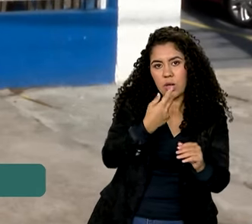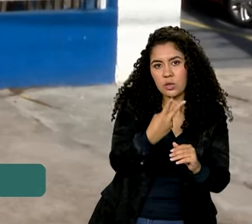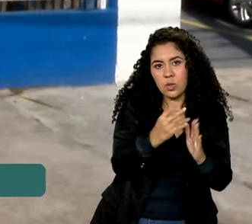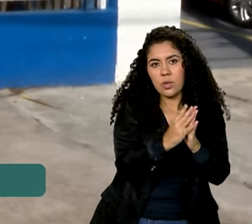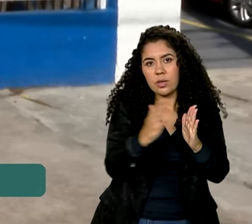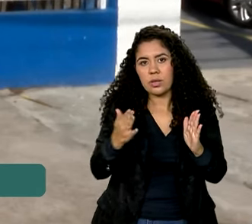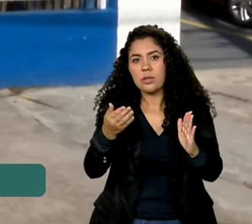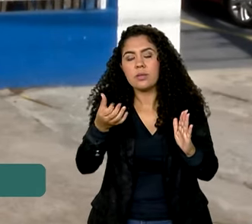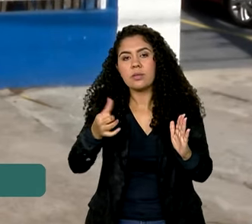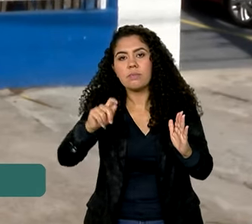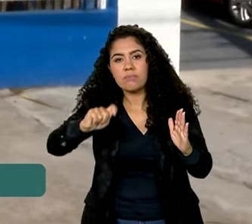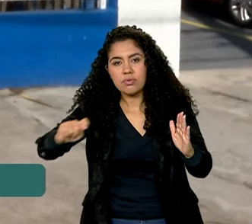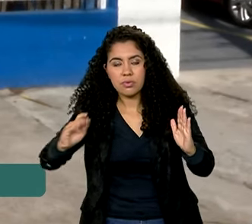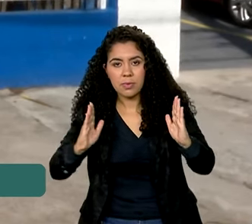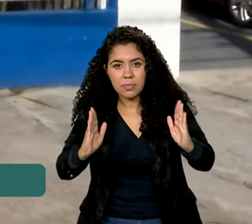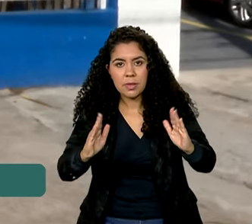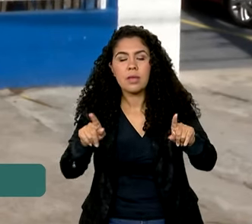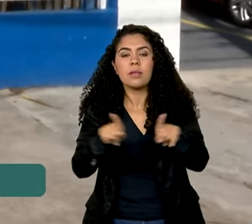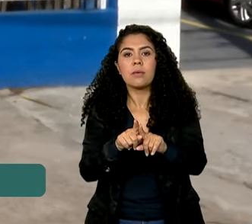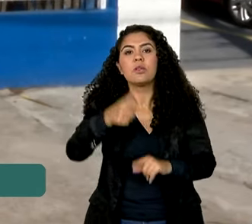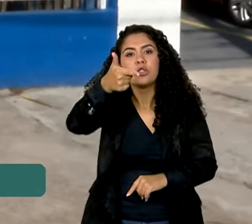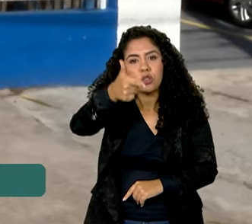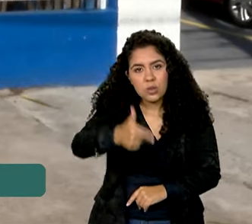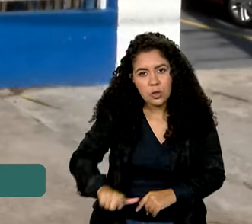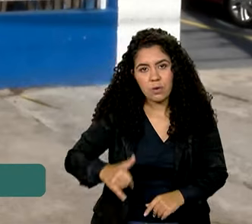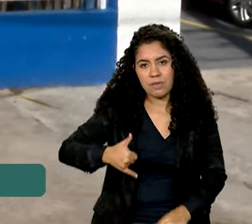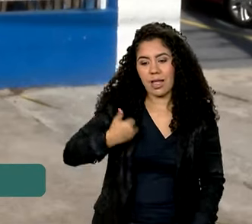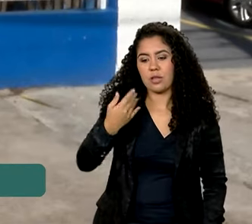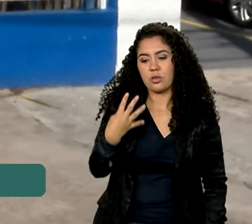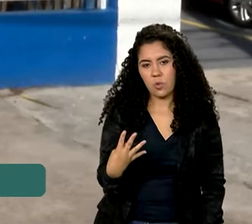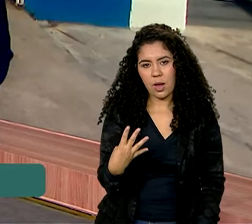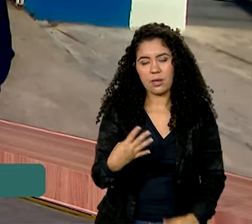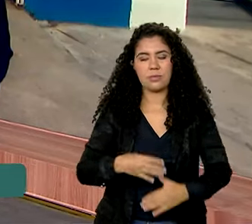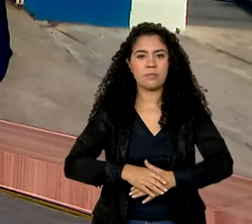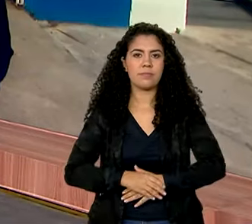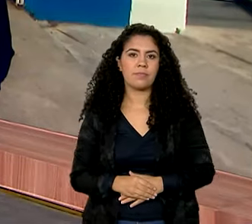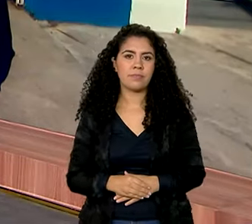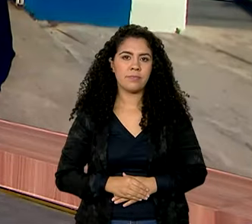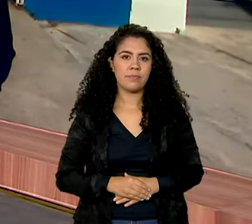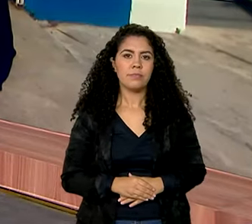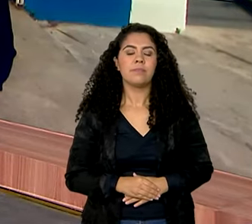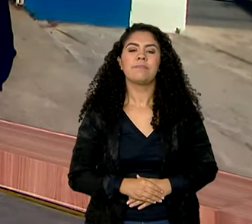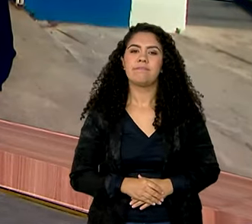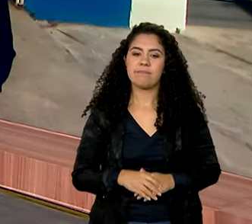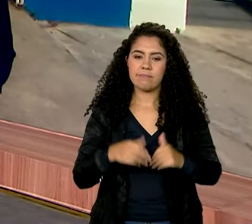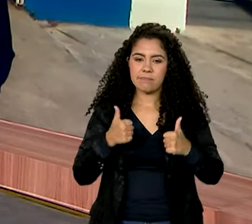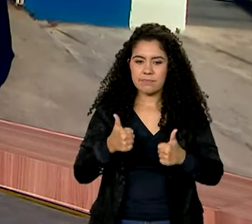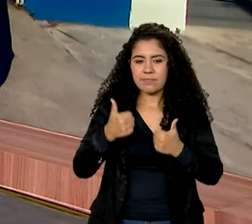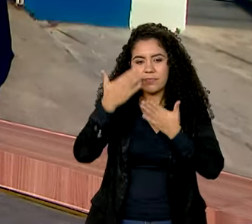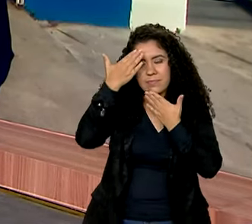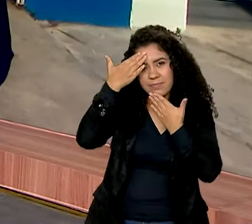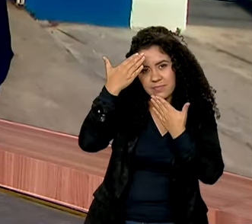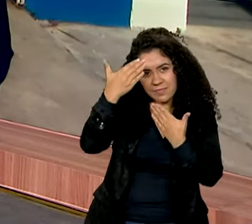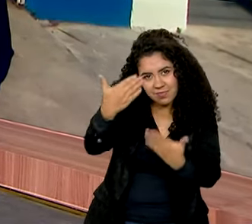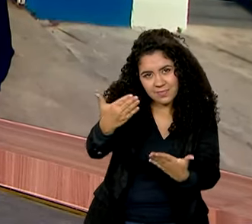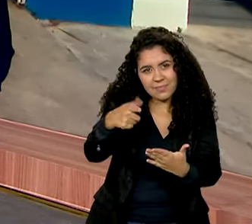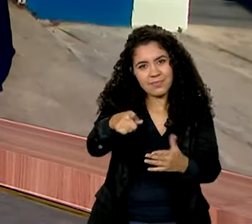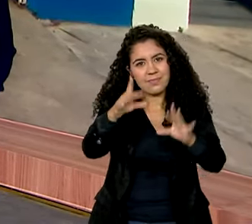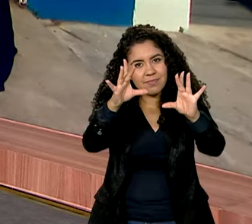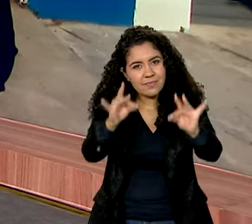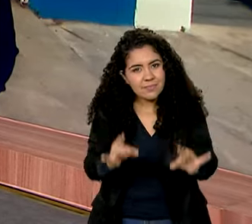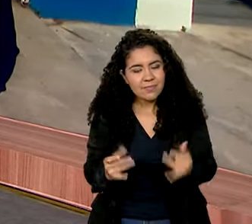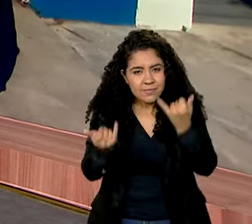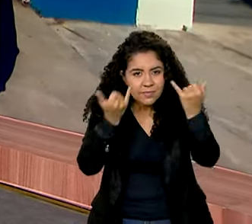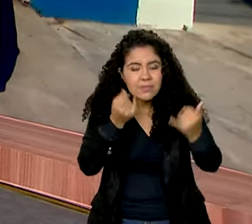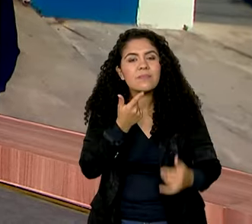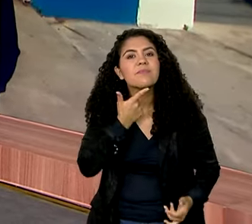15 meses e o segundo aos 4 anos de idade. Vanessa. Ok, Dima Solde, obrigada pelas informações.